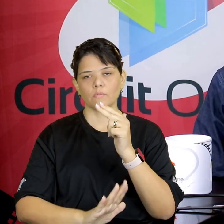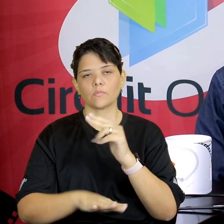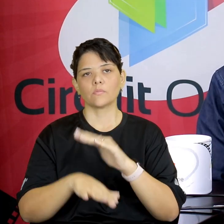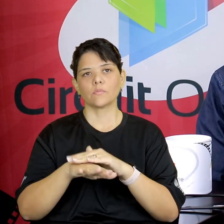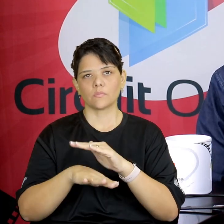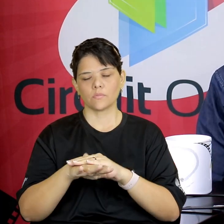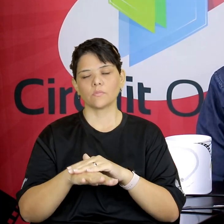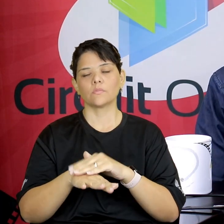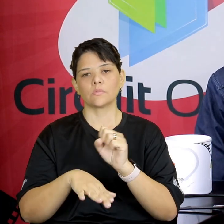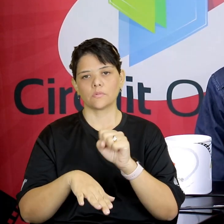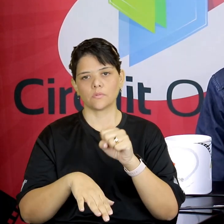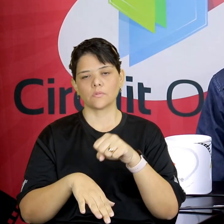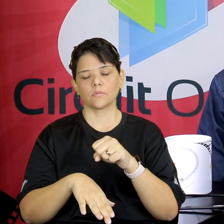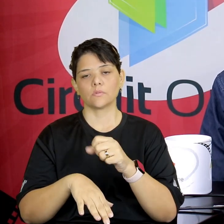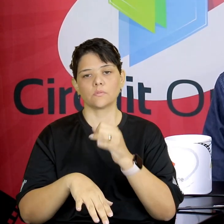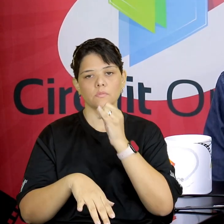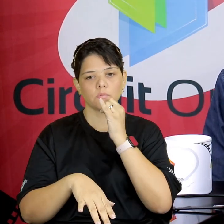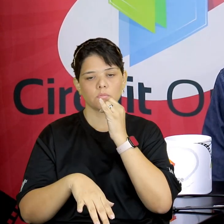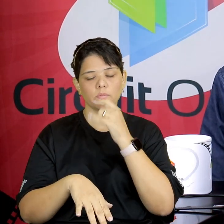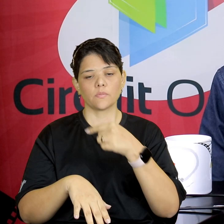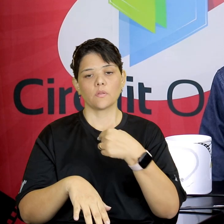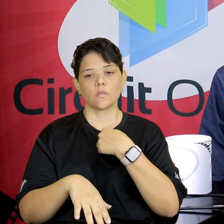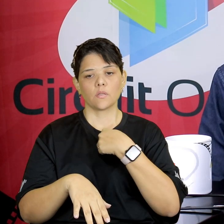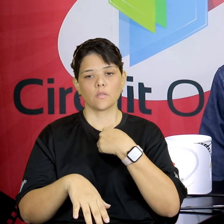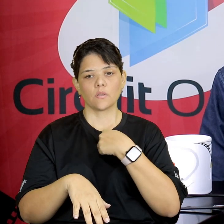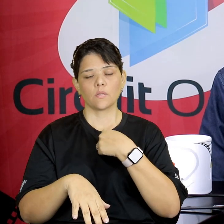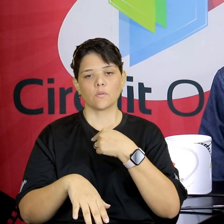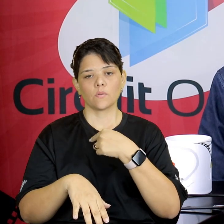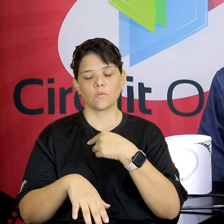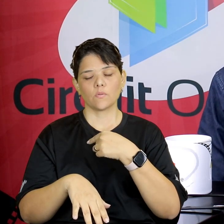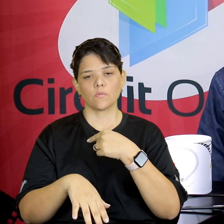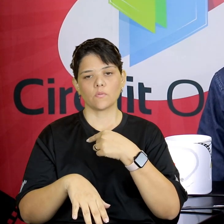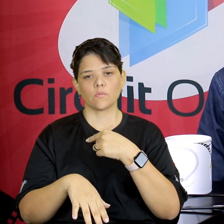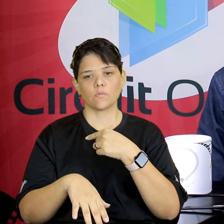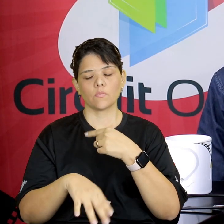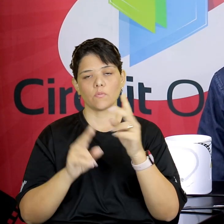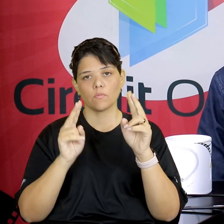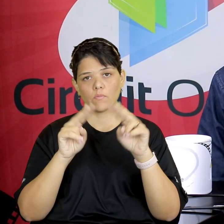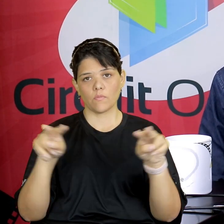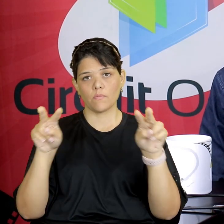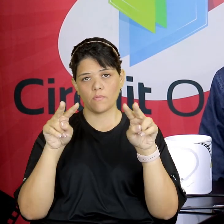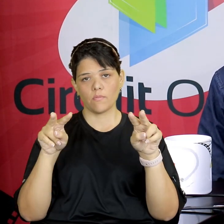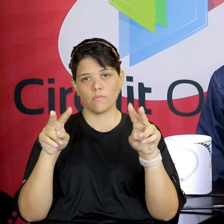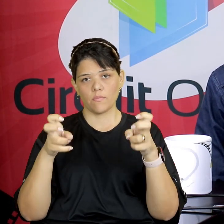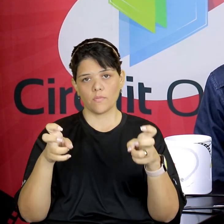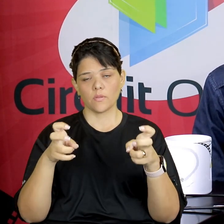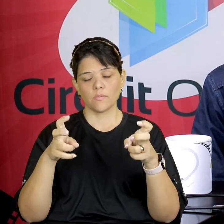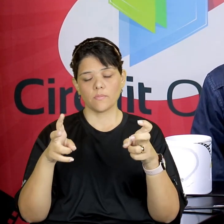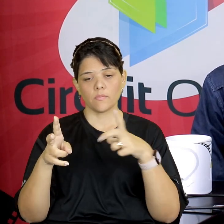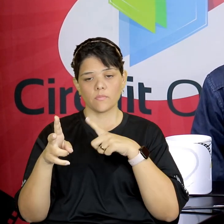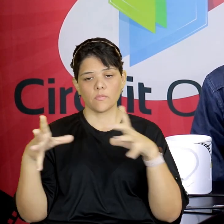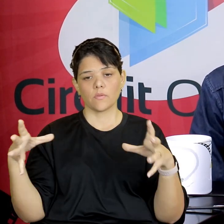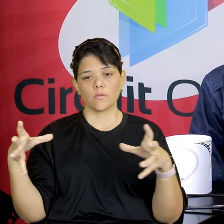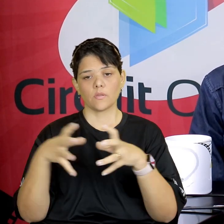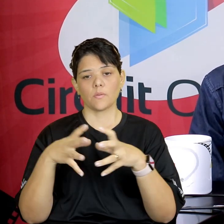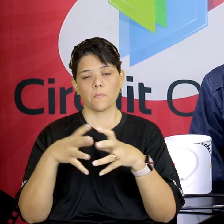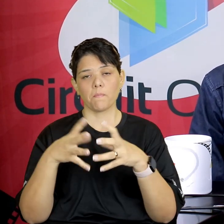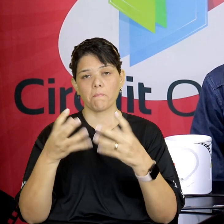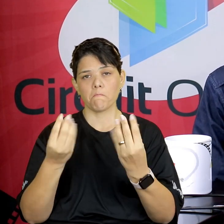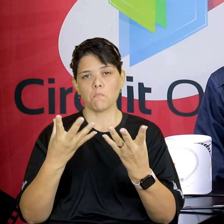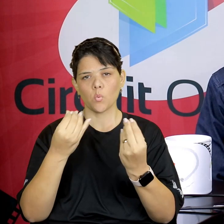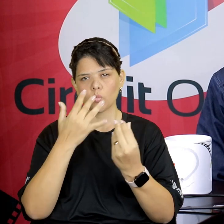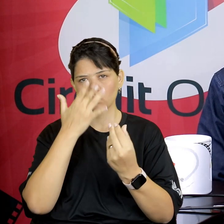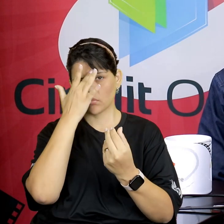Então, assim, olhando... Assim, eles têm uma equipe gigantesca. Mas, assim, dá pra... Fácil, só de efeito especial, dá